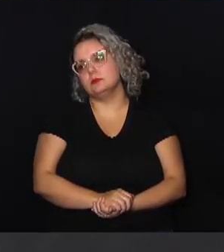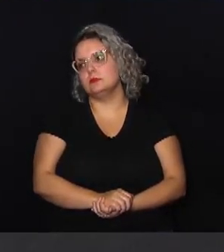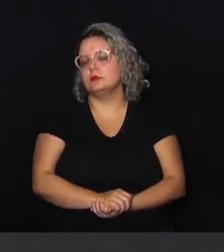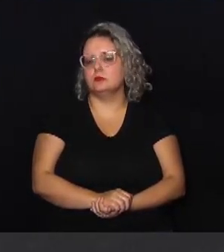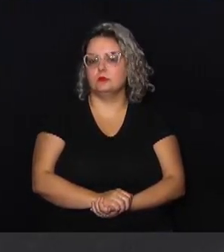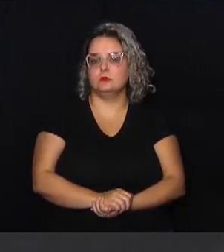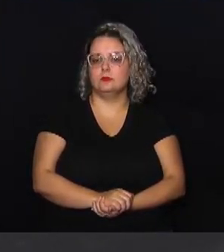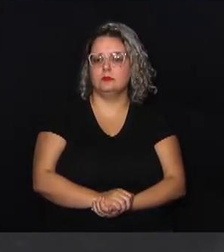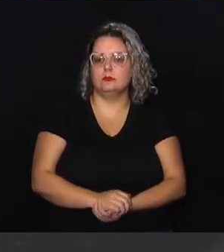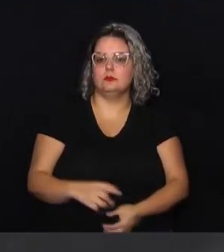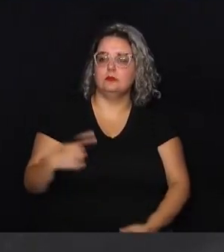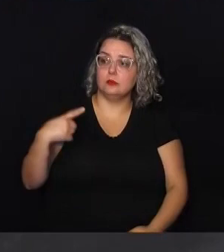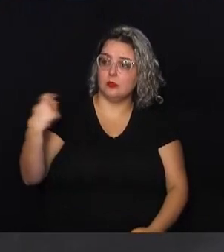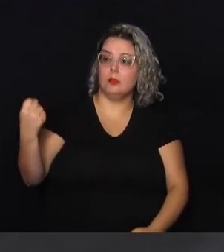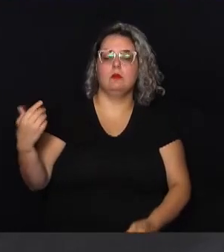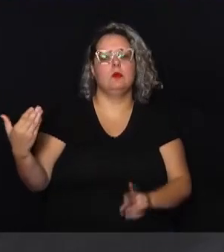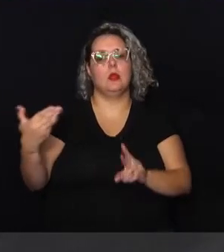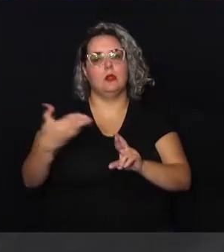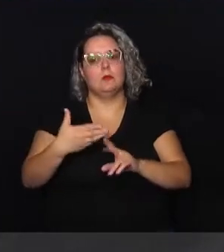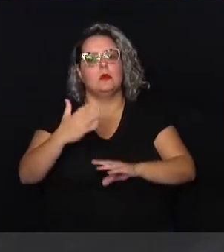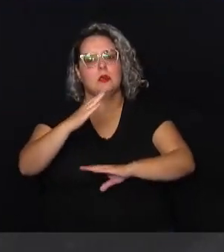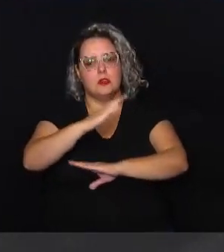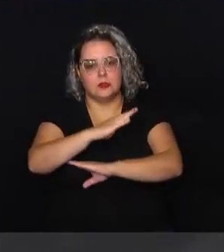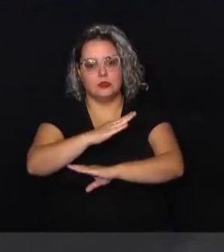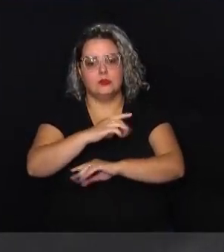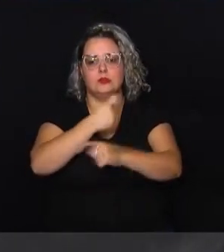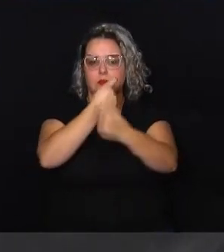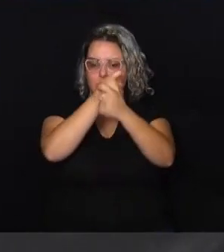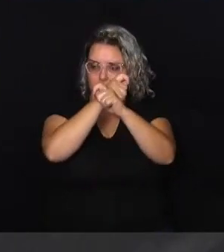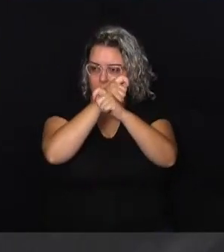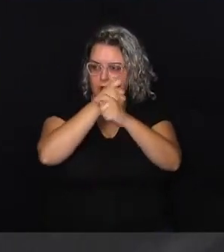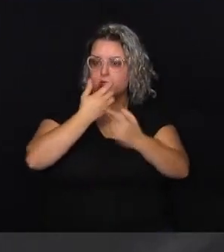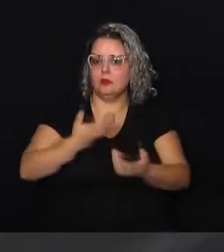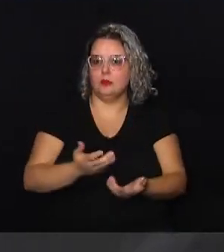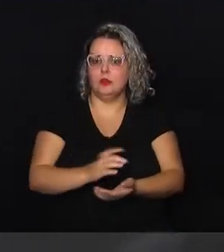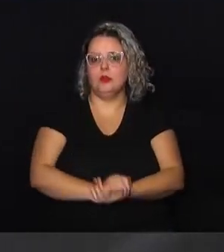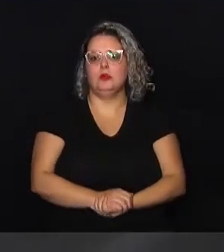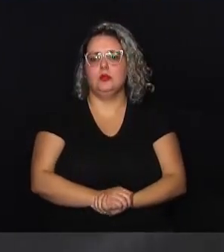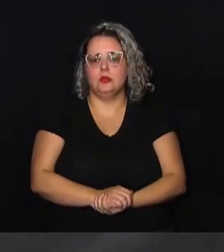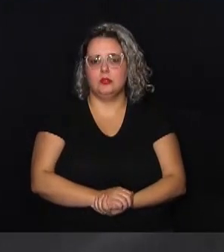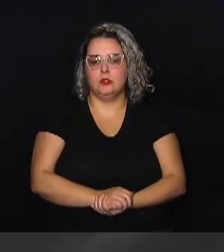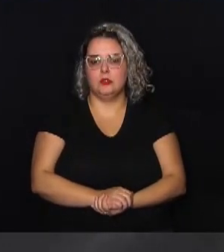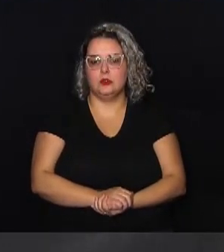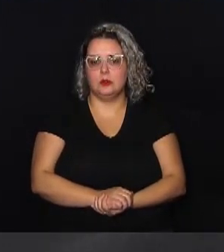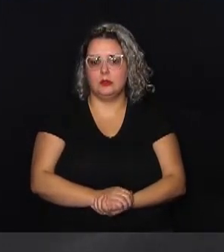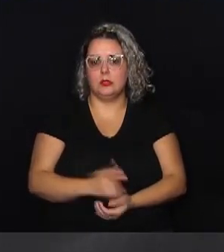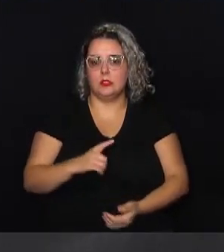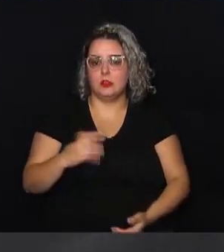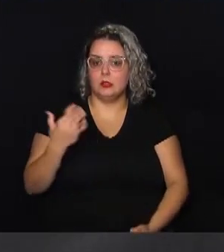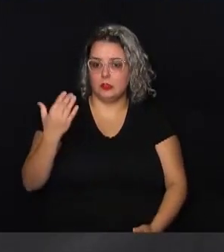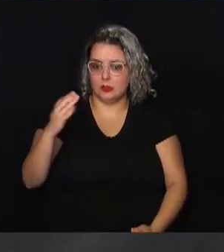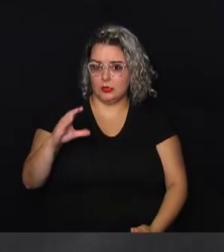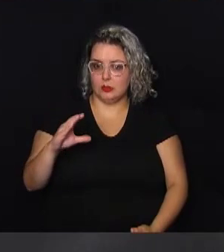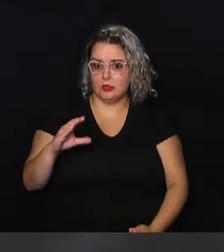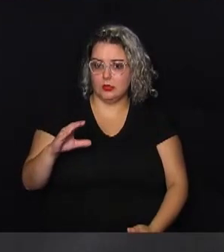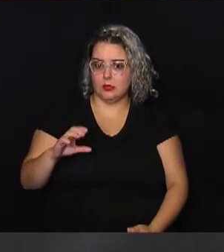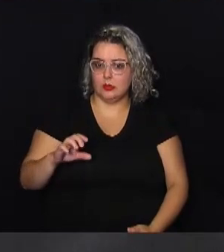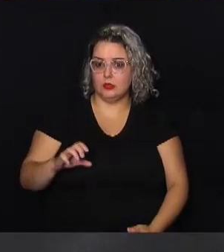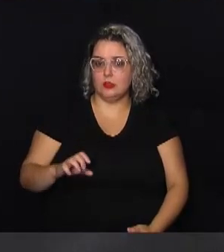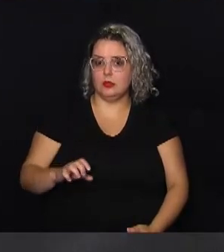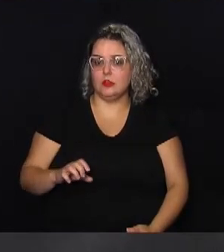nomeado, né, para representar essa casa na PUC, que está tendo um lançamento sobre esportes em